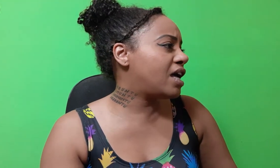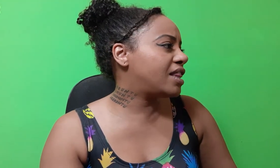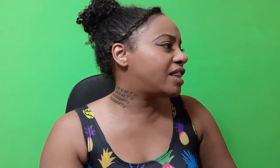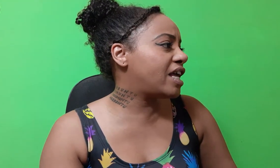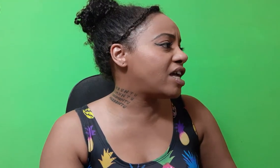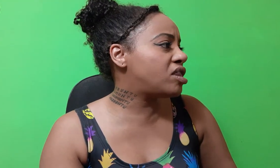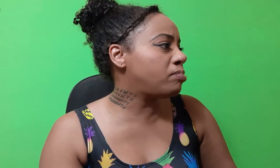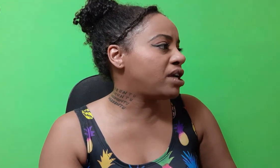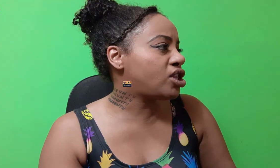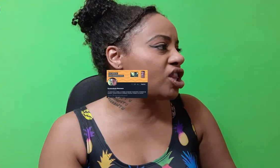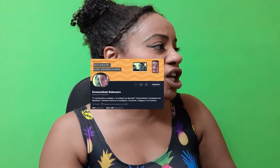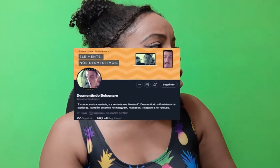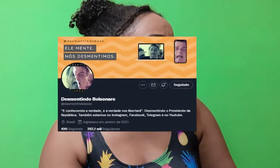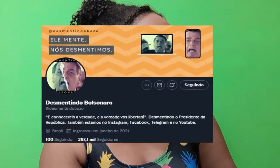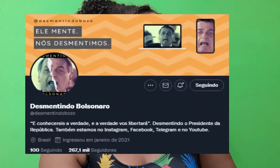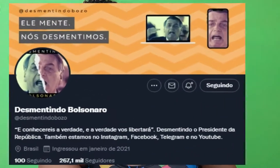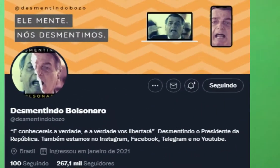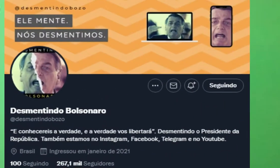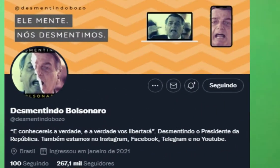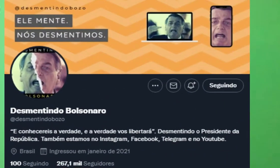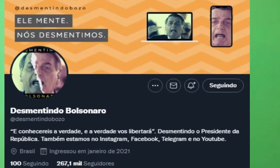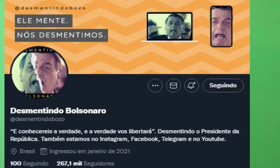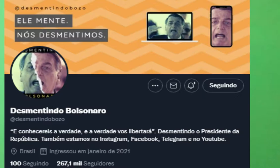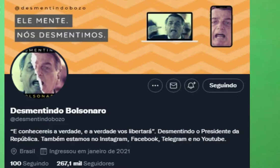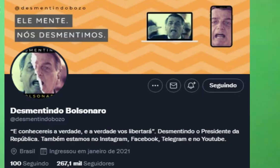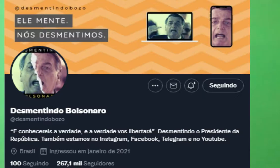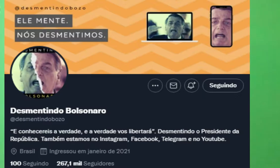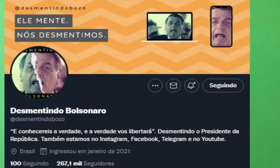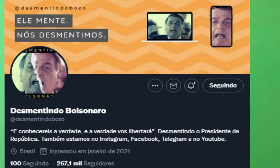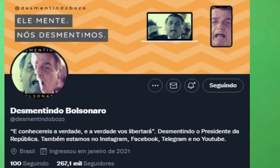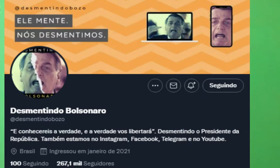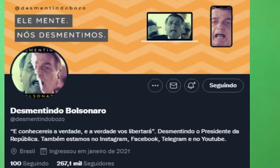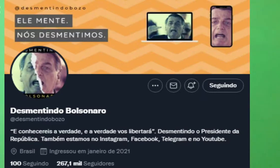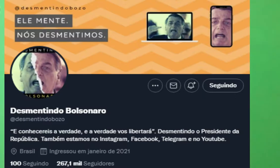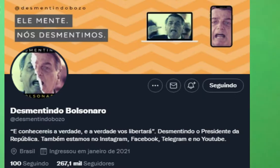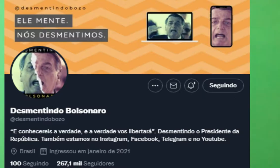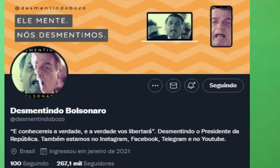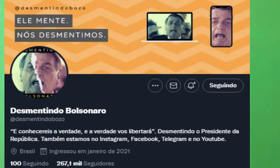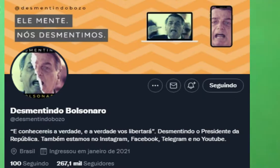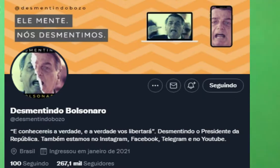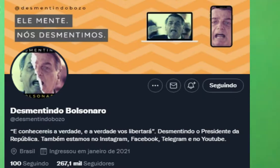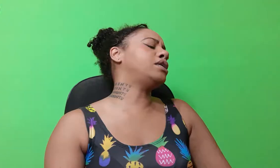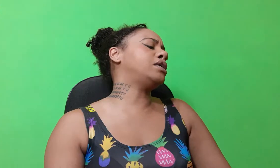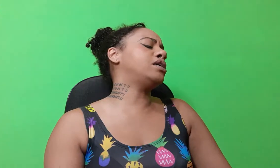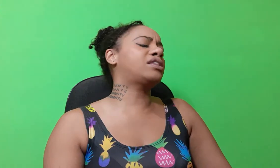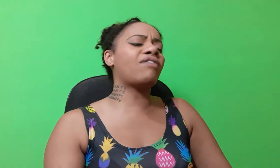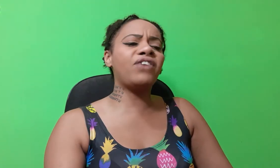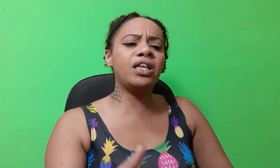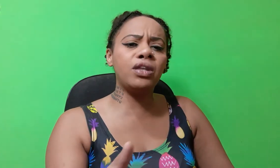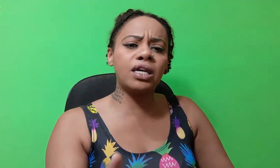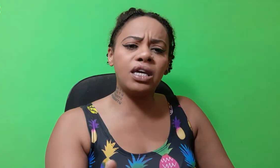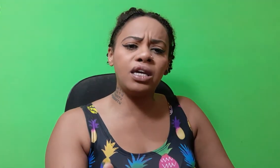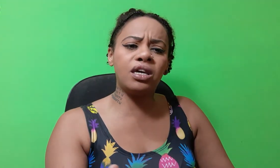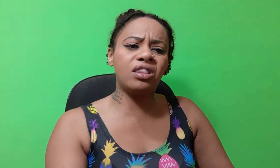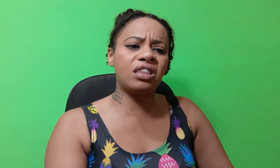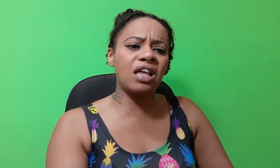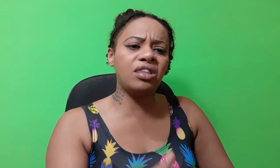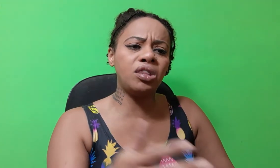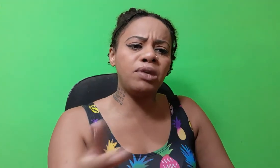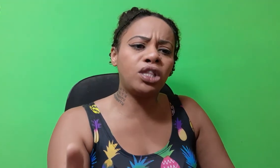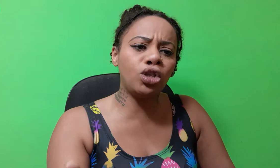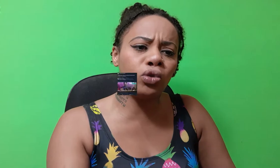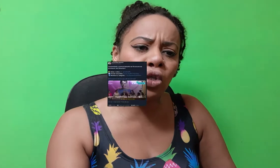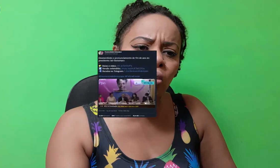é Desmentindo Bozo, do Twitter, e tá falando aqui que